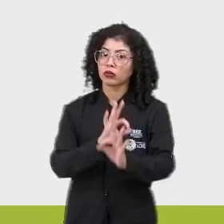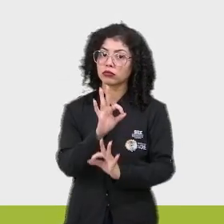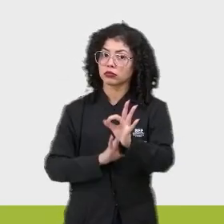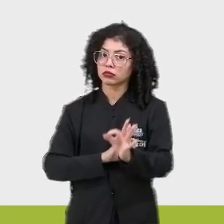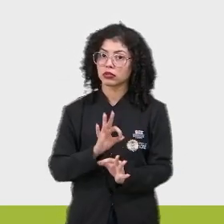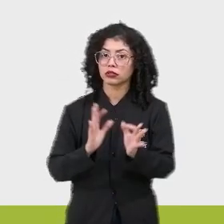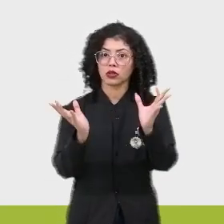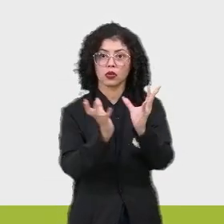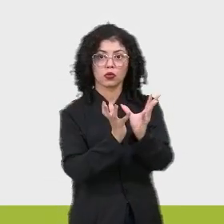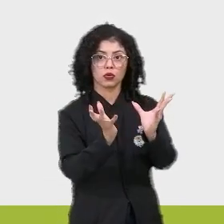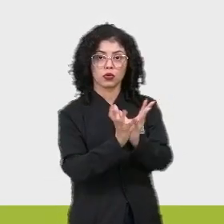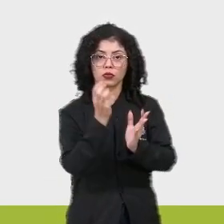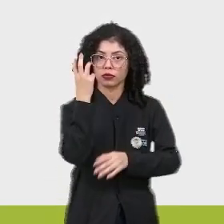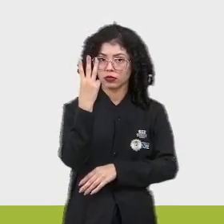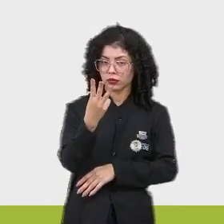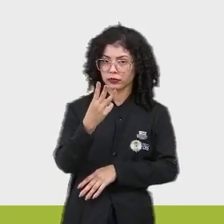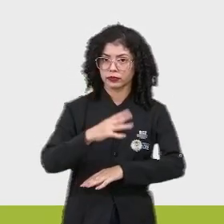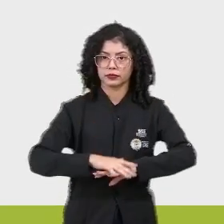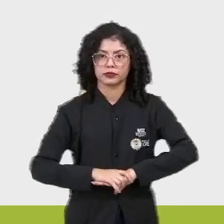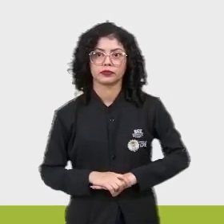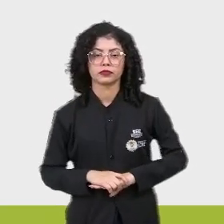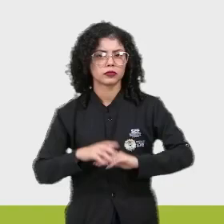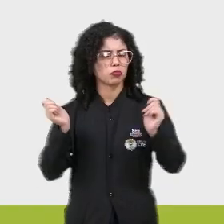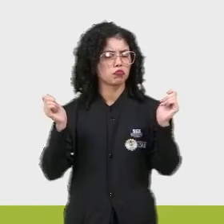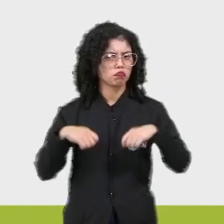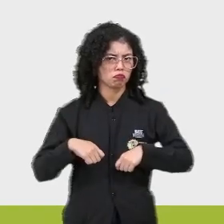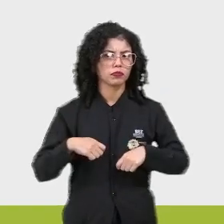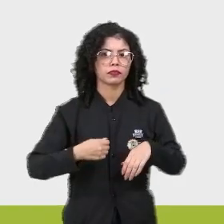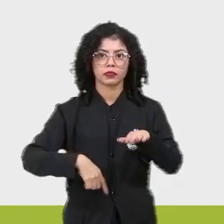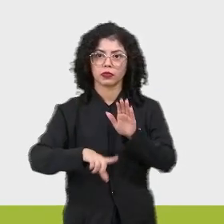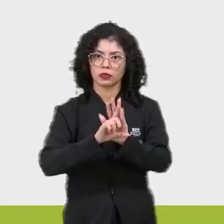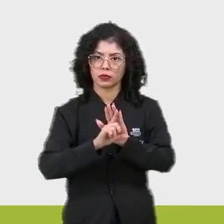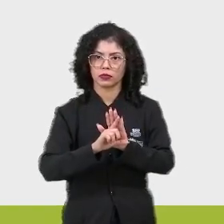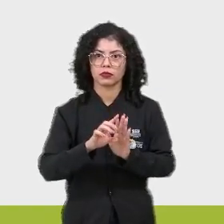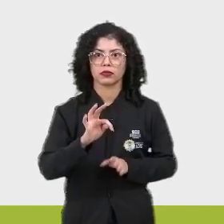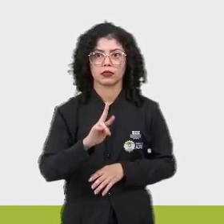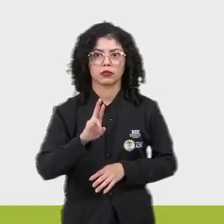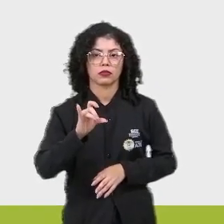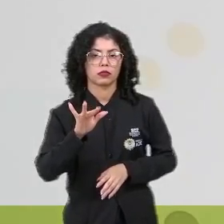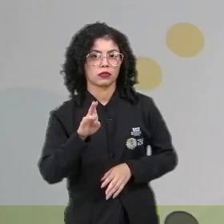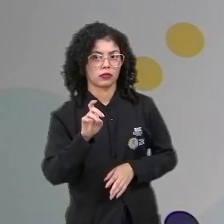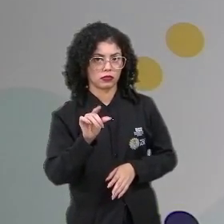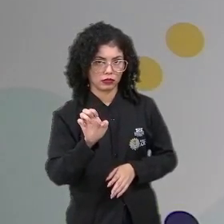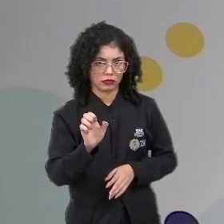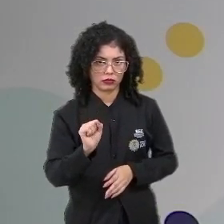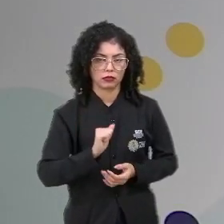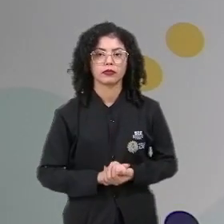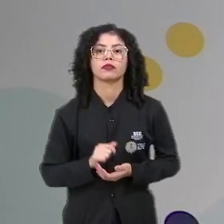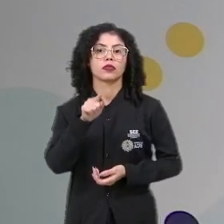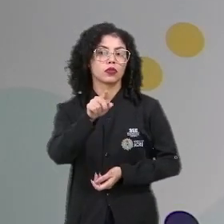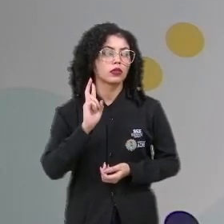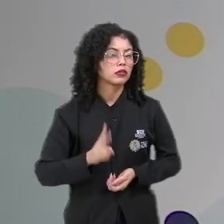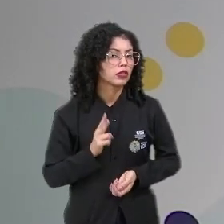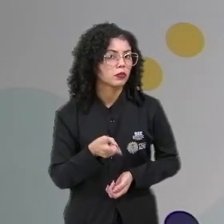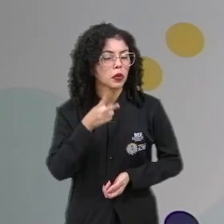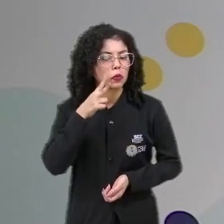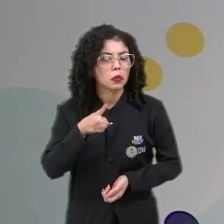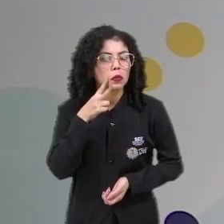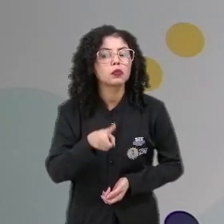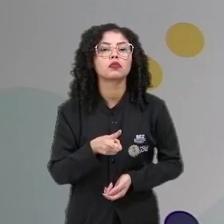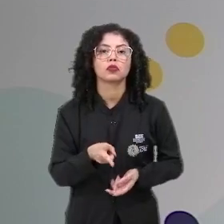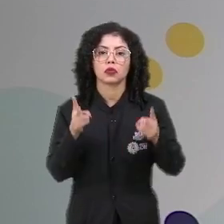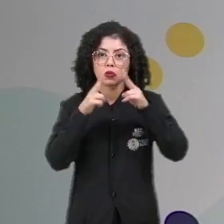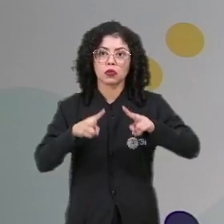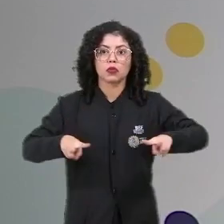organizados em grupos de 3. Por isso, o nome Lei das Tríades. Então, todas as vezes que vocês ouvirem a